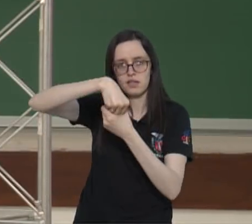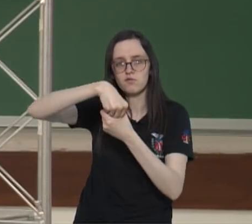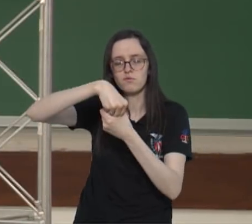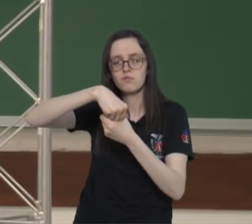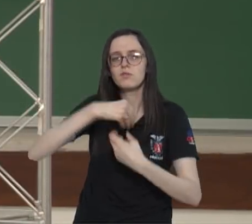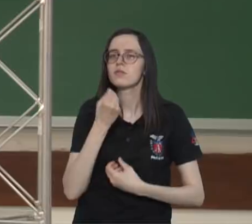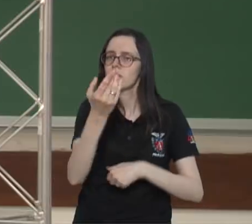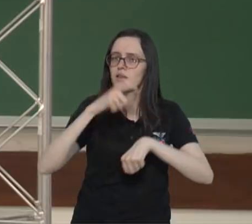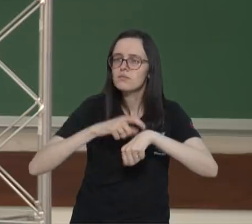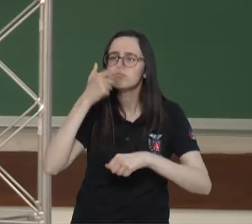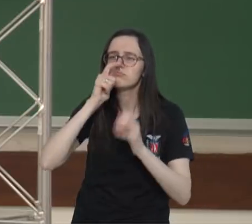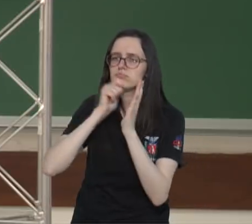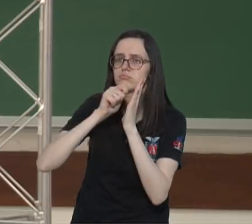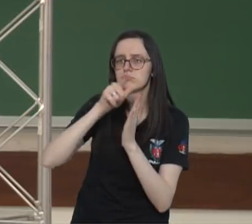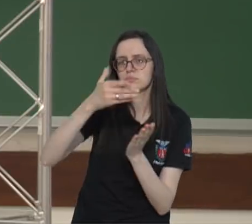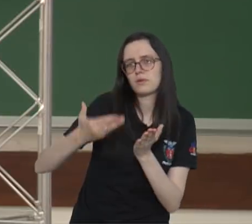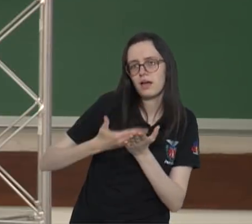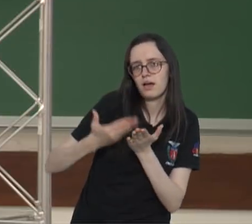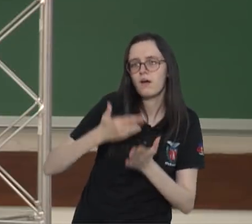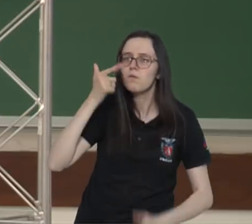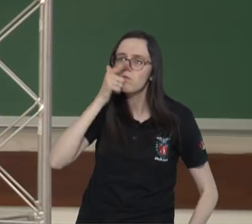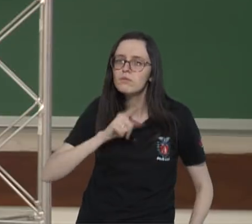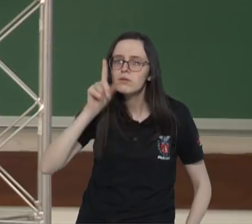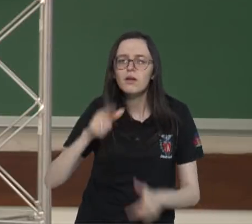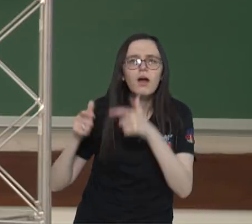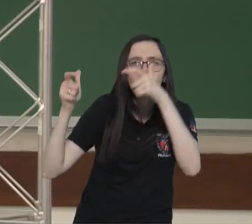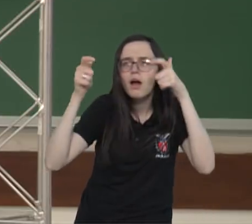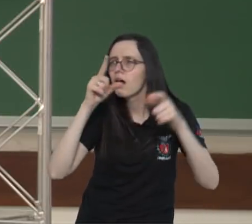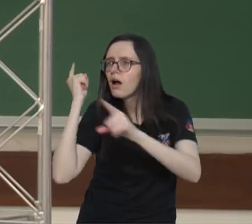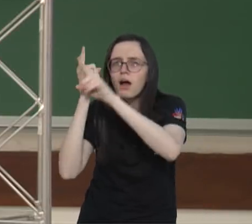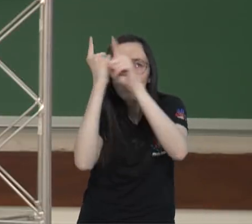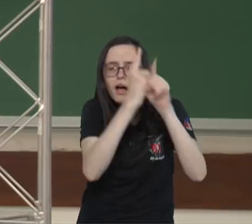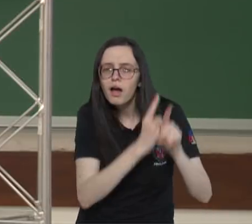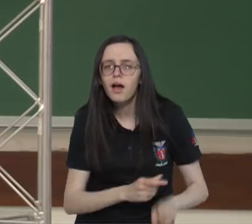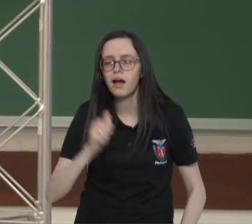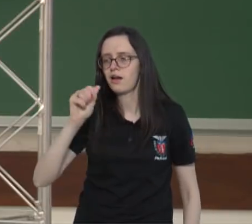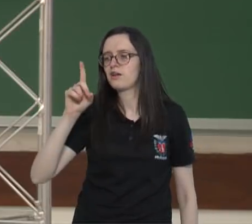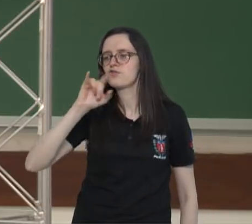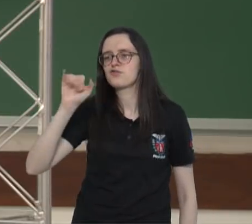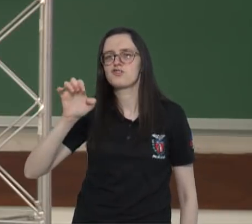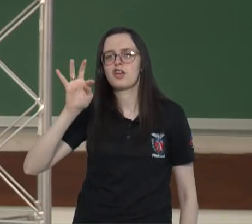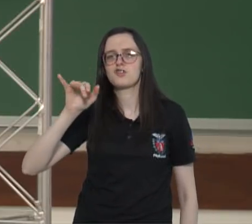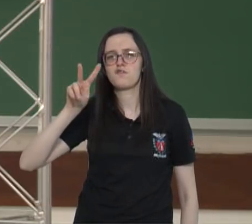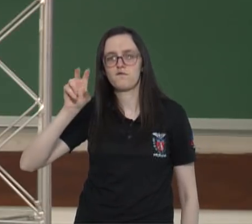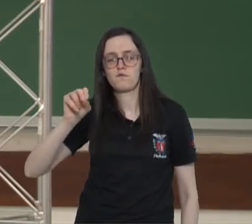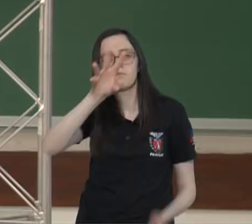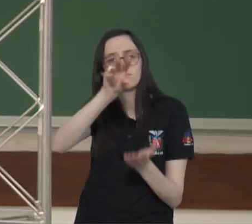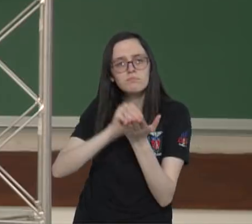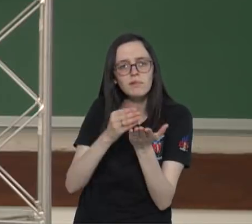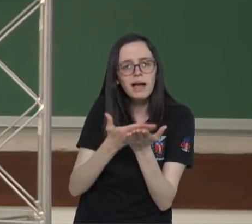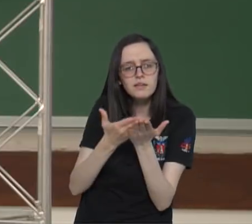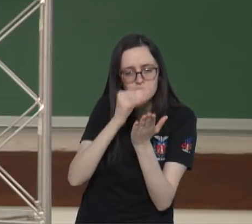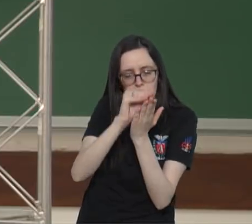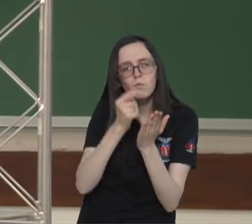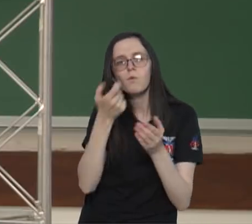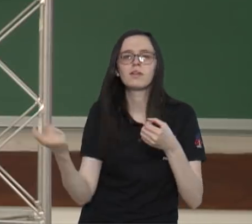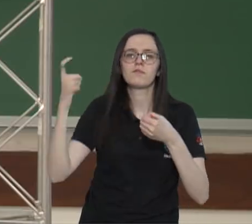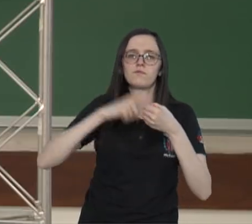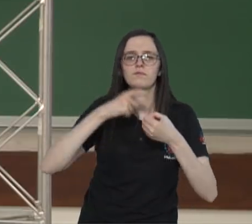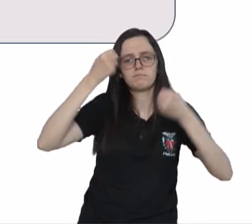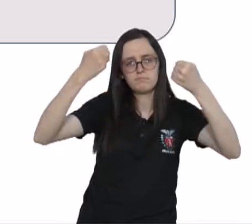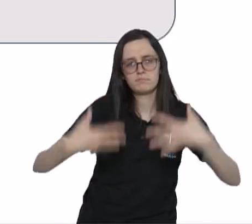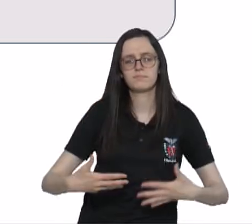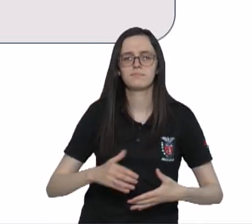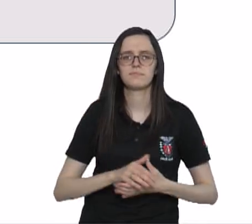tempinho, tentem escrever no seu caderno, né? Localize os adjetivos ali e coloca no seu caderno por escrito e nós já voltamos para comentar.